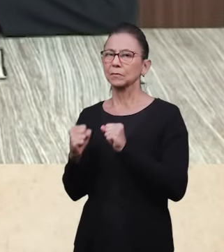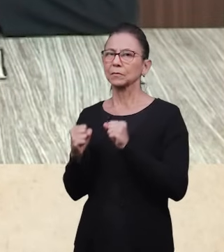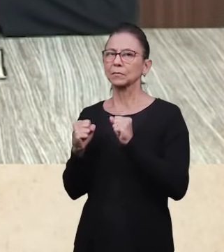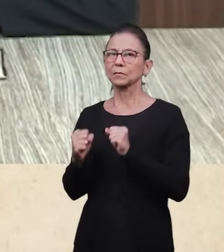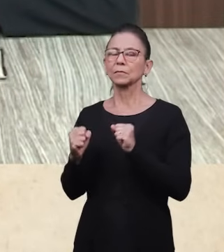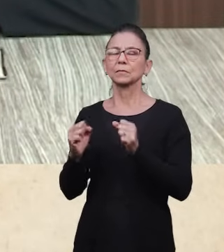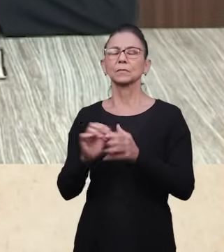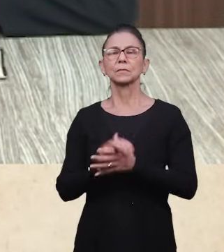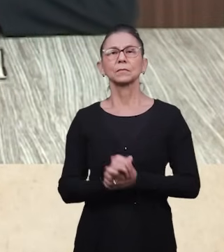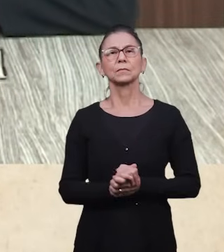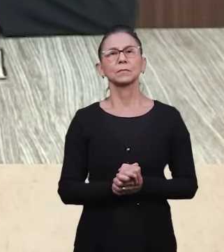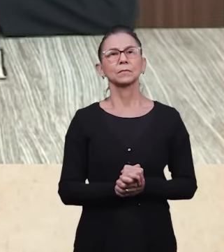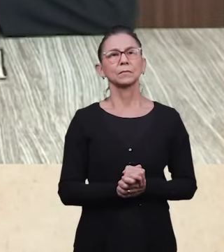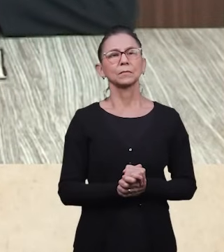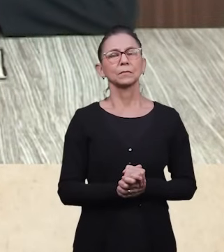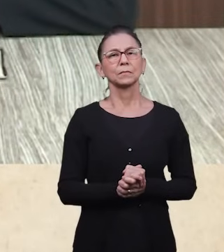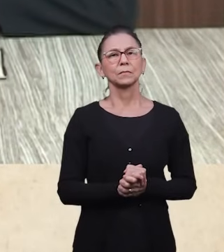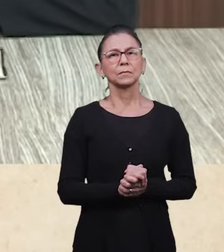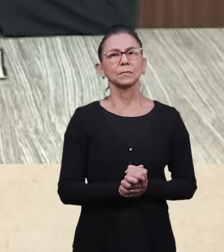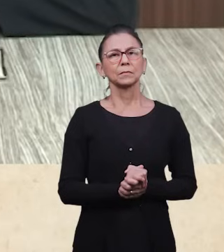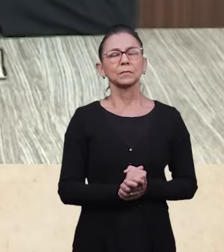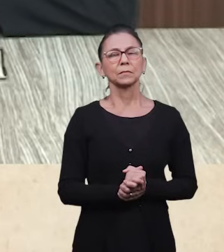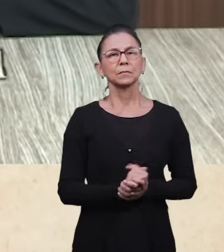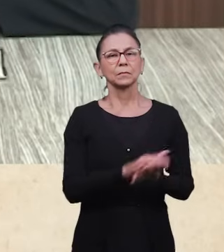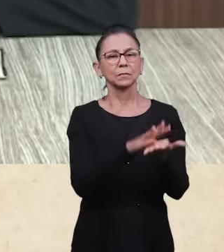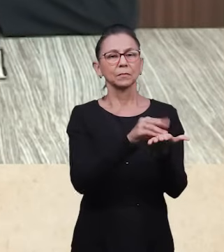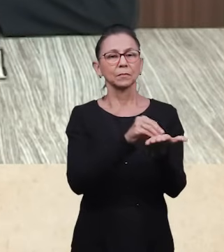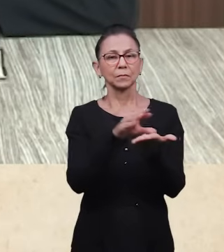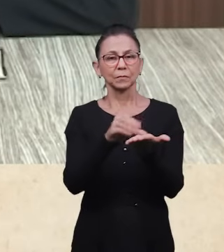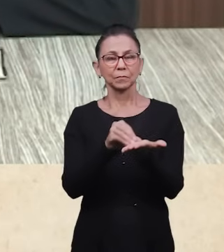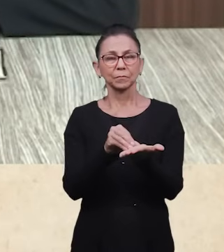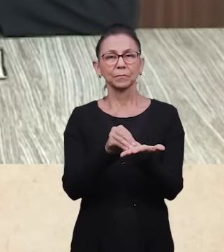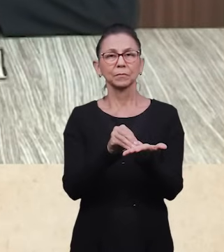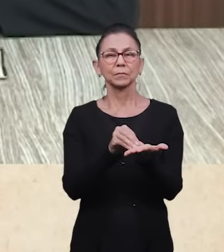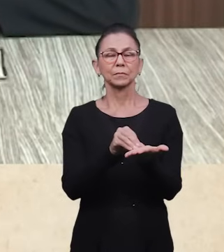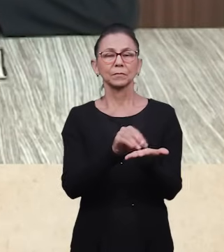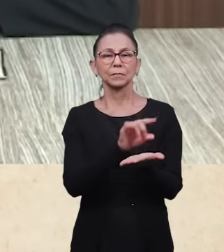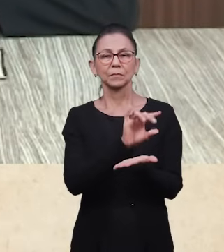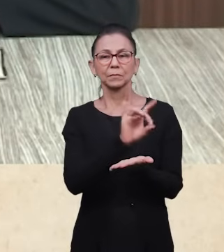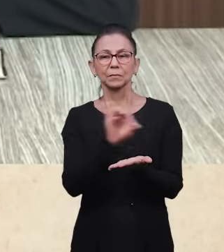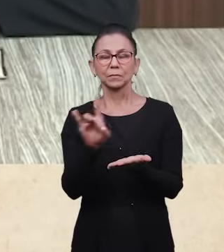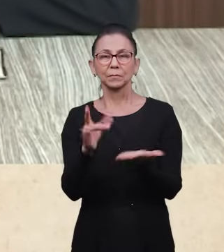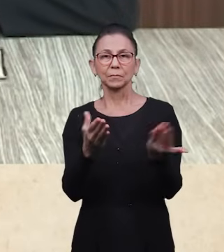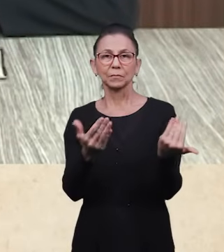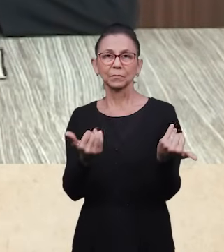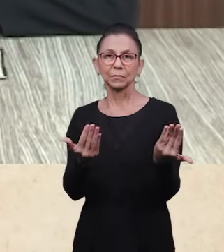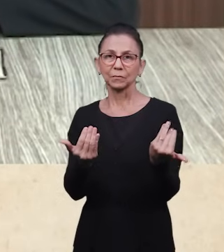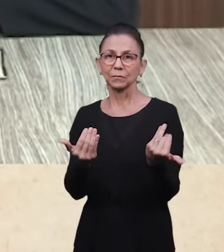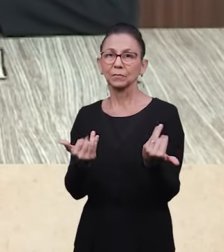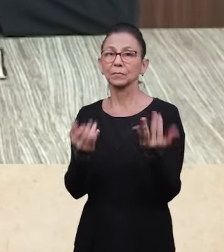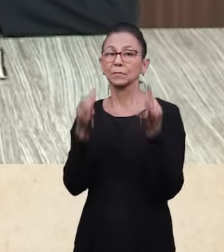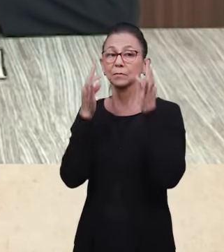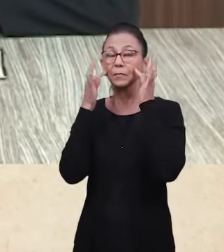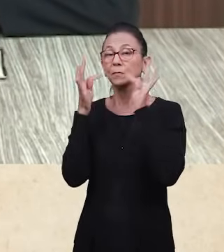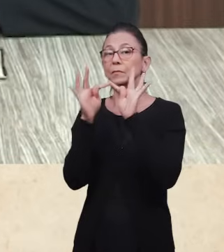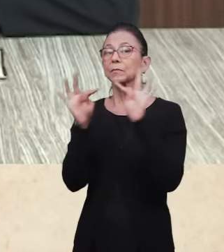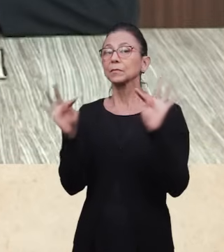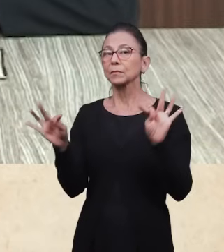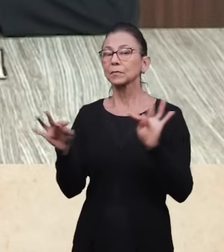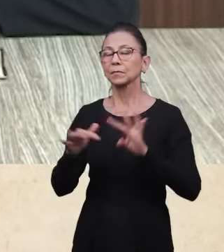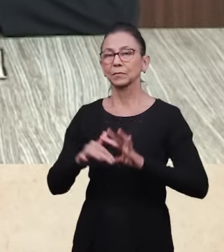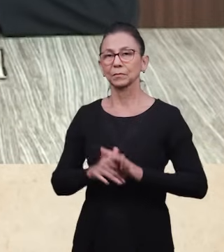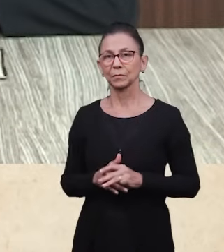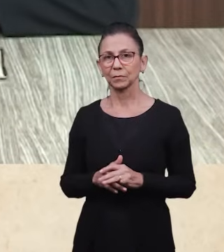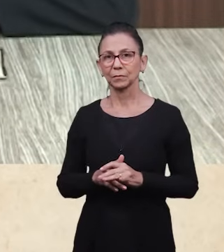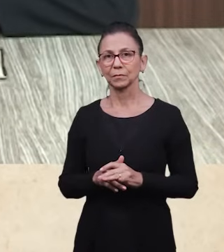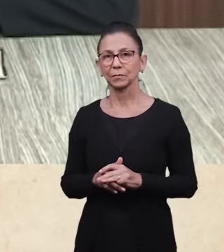na mesma dependência que cada um de vocês tem assumido diante do Senhor todos os dias, na operação do Espírito Santo,